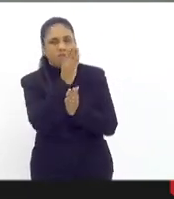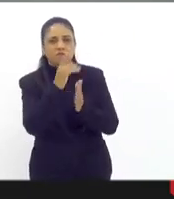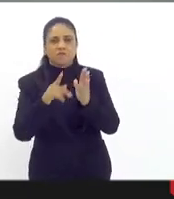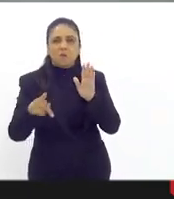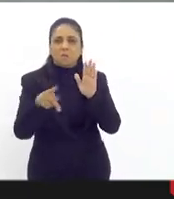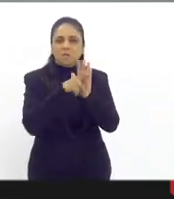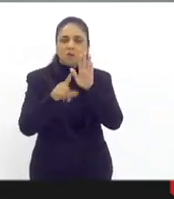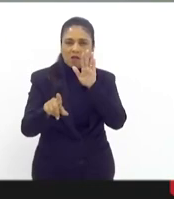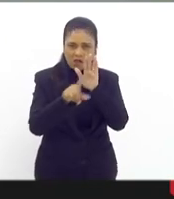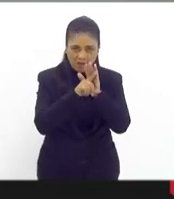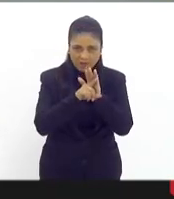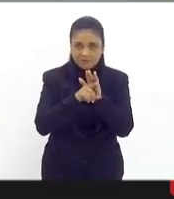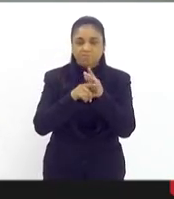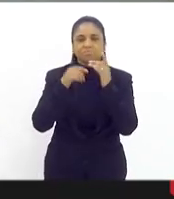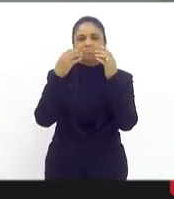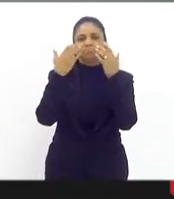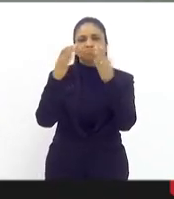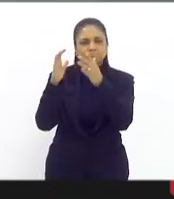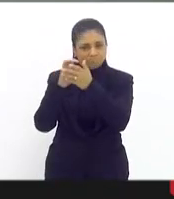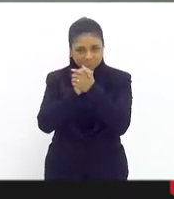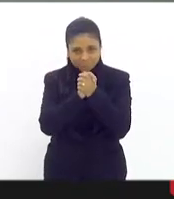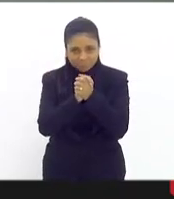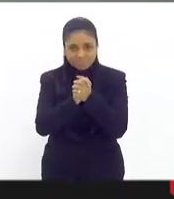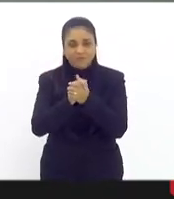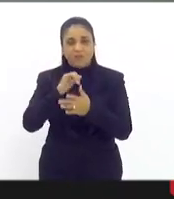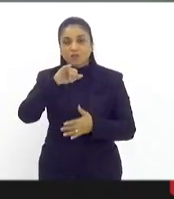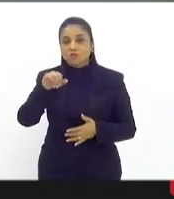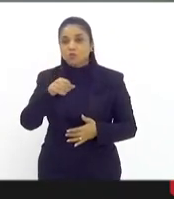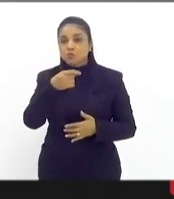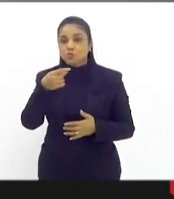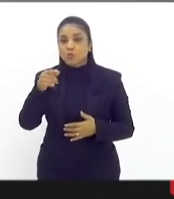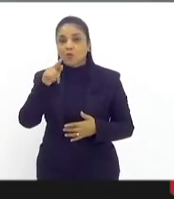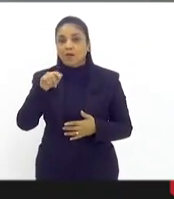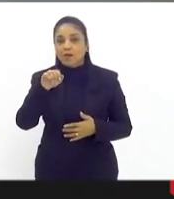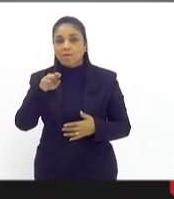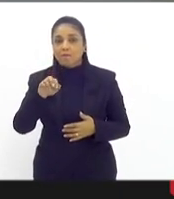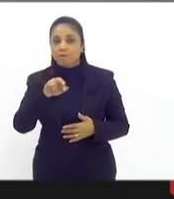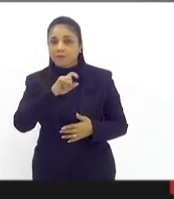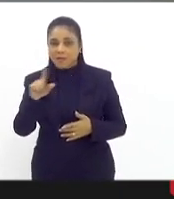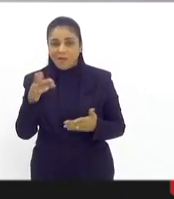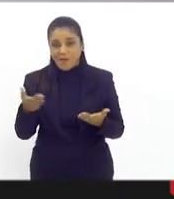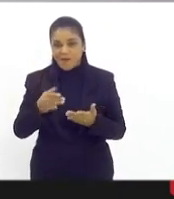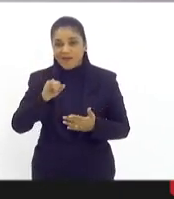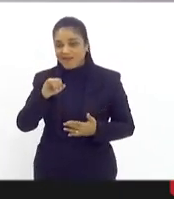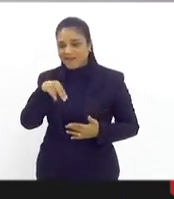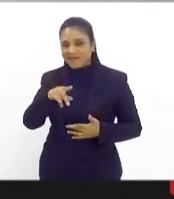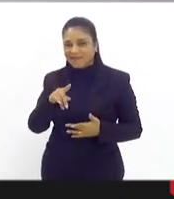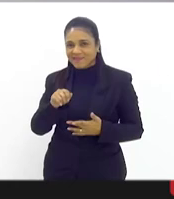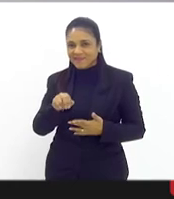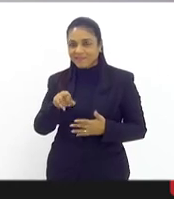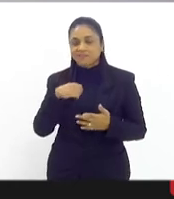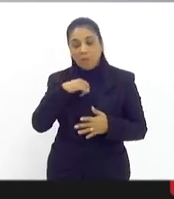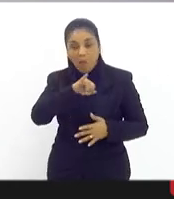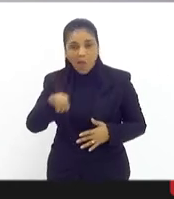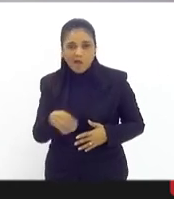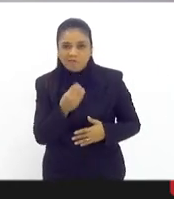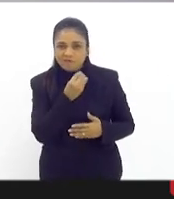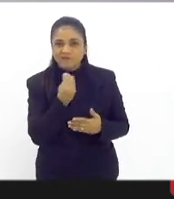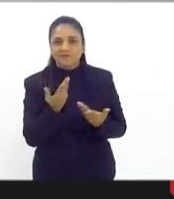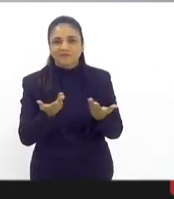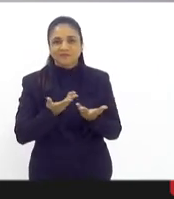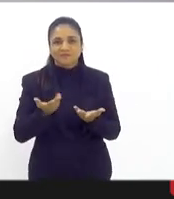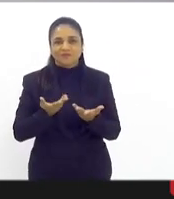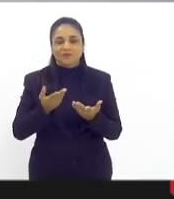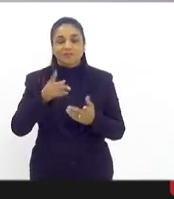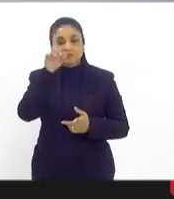esse projeto. Parabéns, João Gabriel. Devolvo para a Ingrid. Bom, aproveitando, você falou dessa questão dos